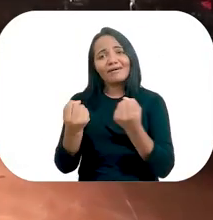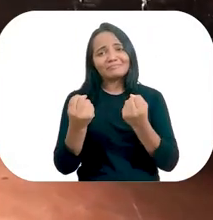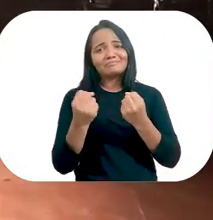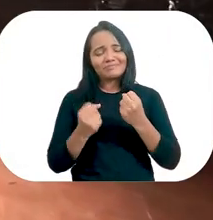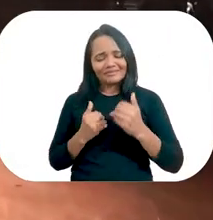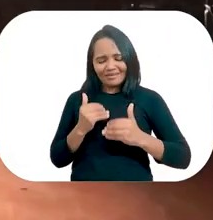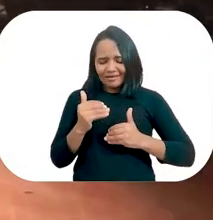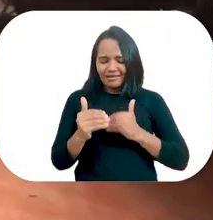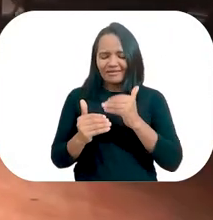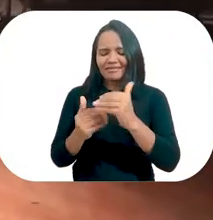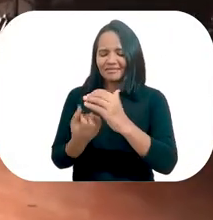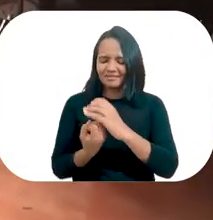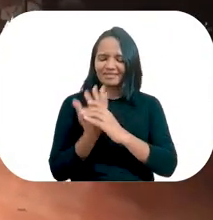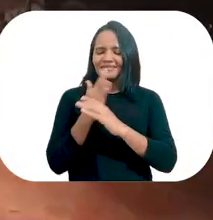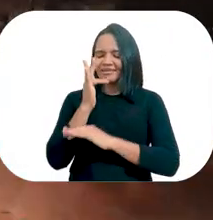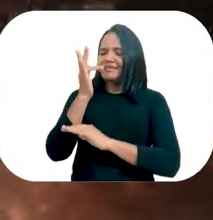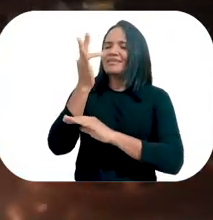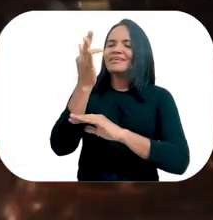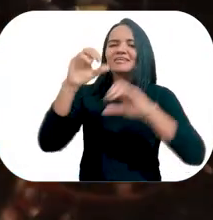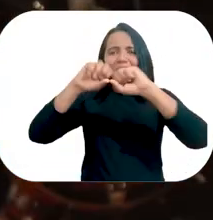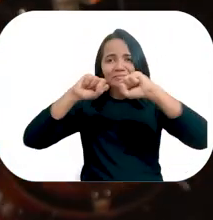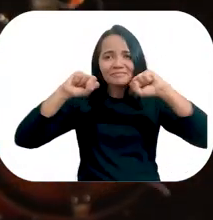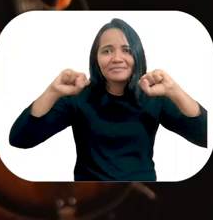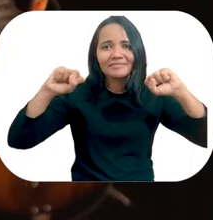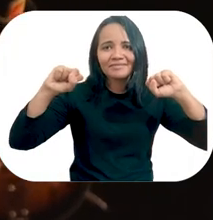lá fazer o que será.